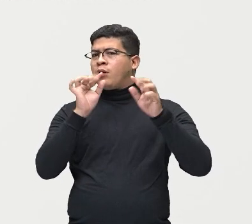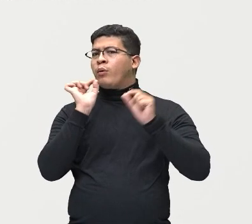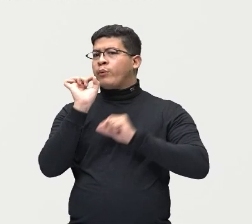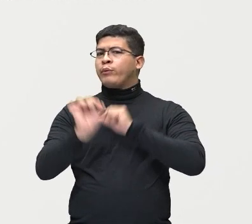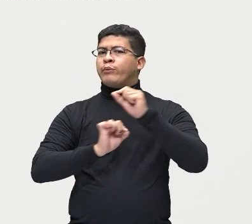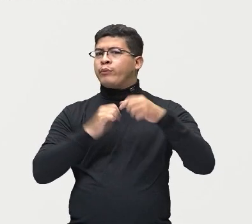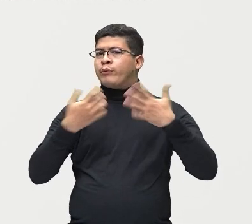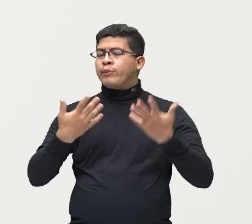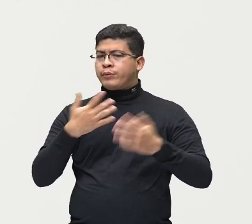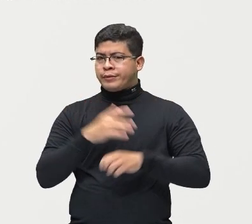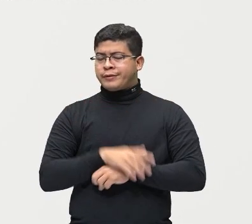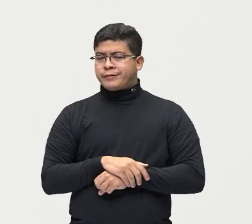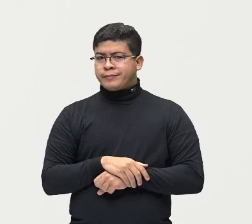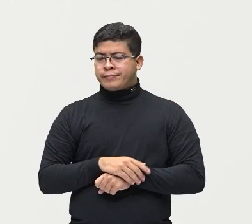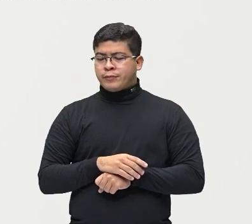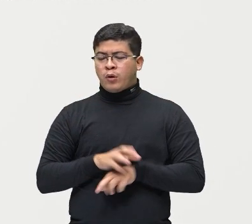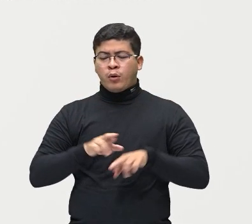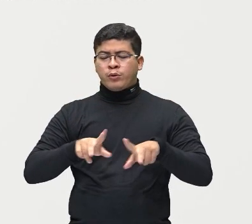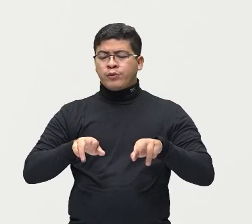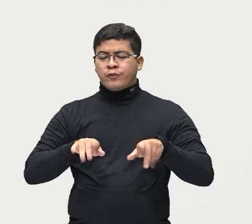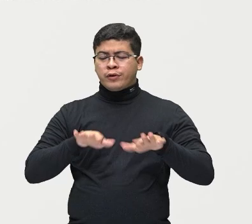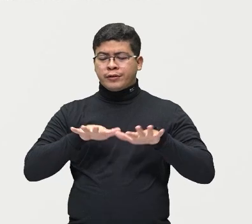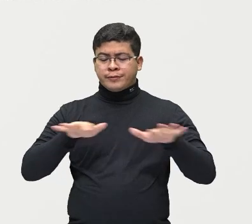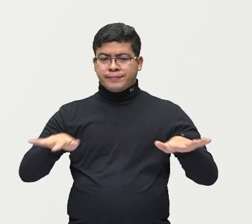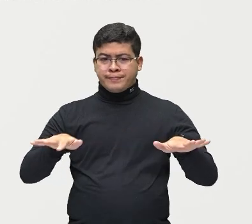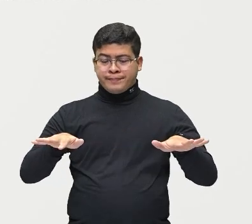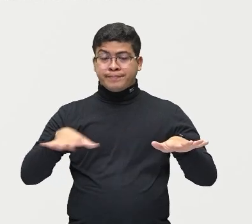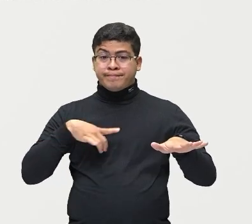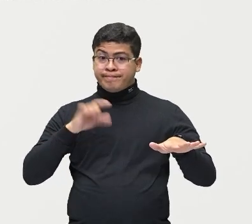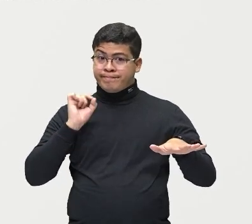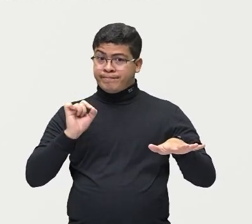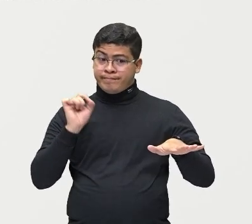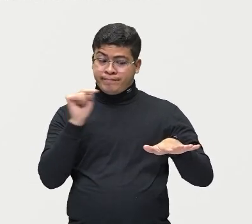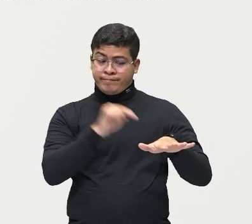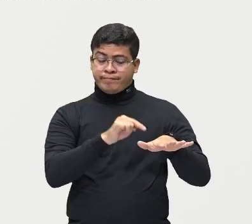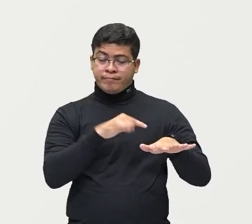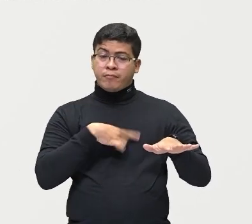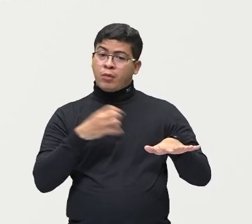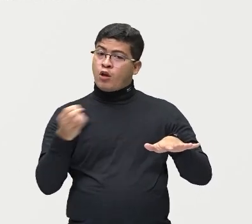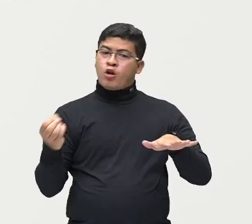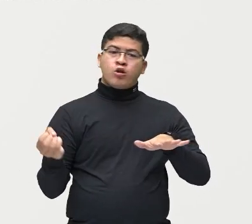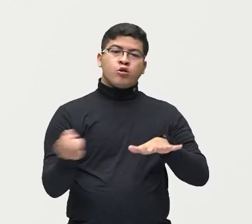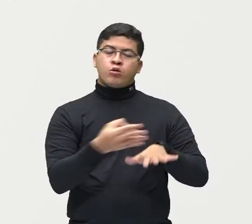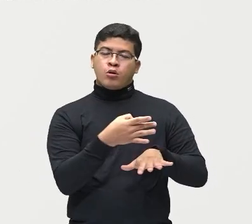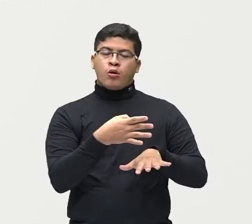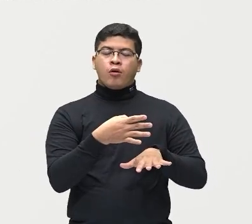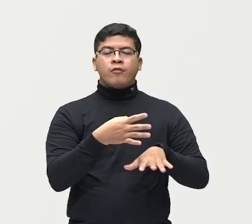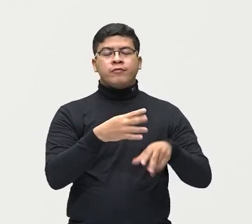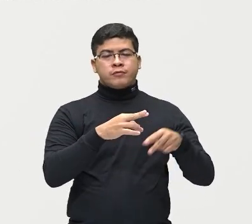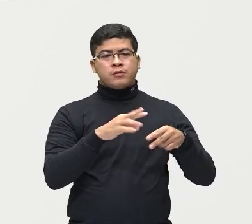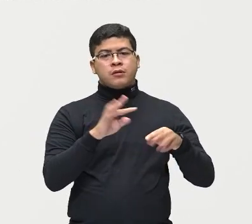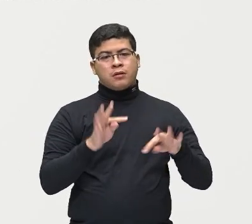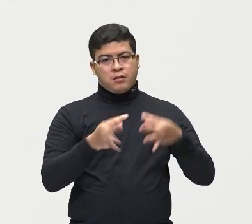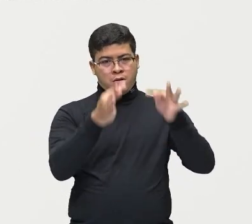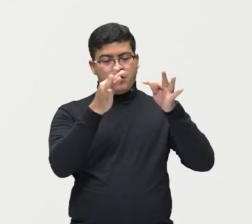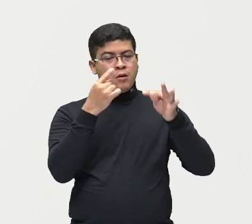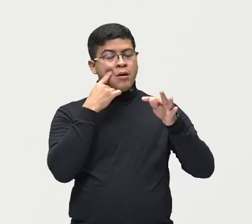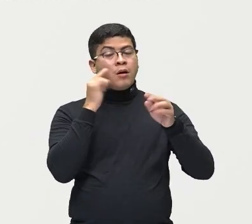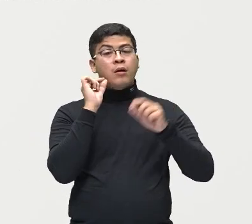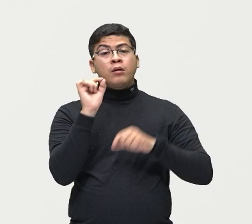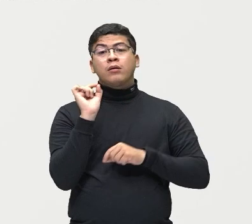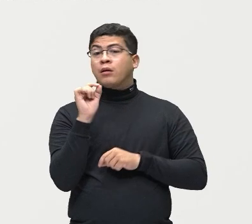diferenciar uma vacina da outra? A gente trouxe aí para vocês que a mais nova tecnologia em vacinas não